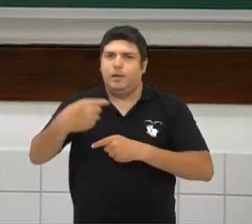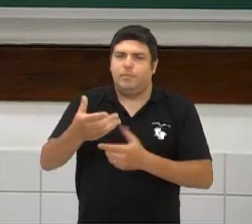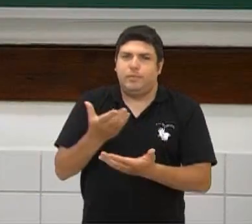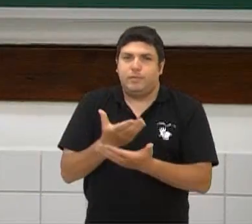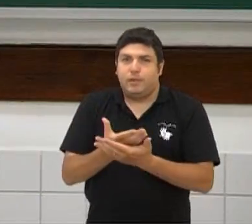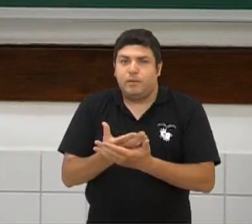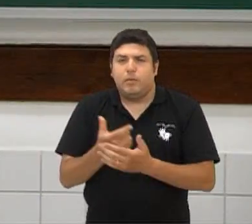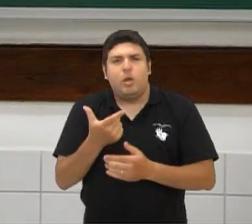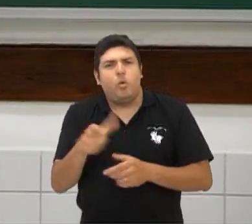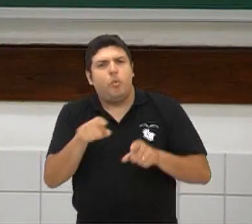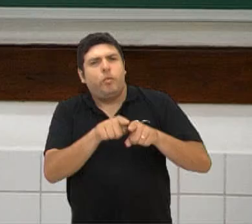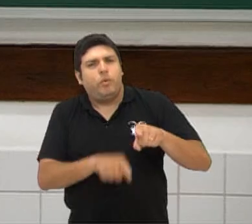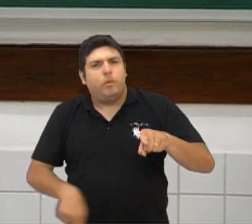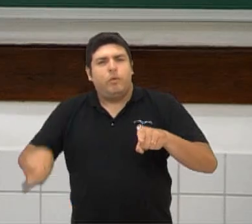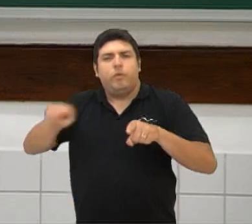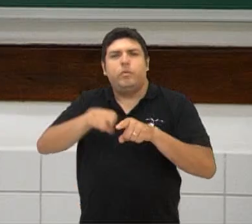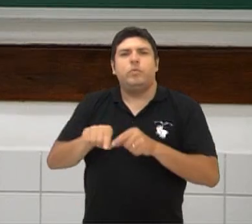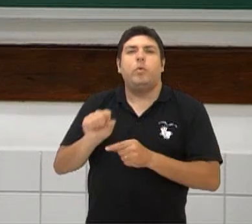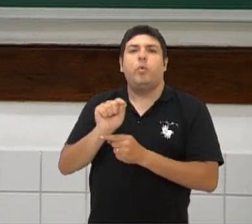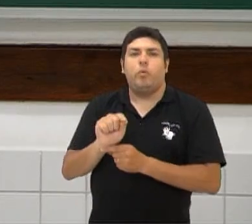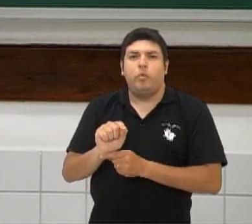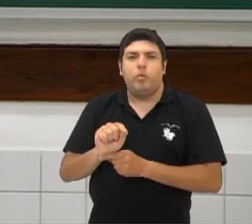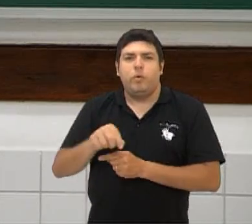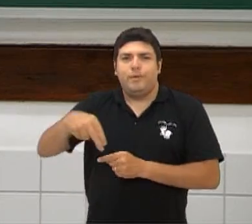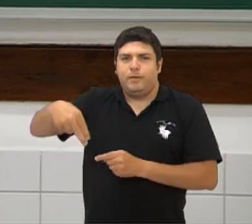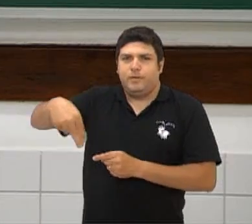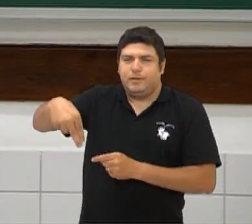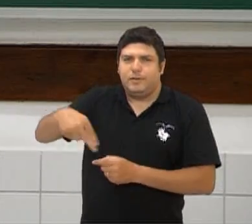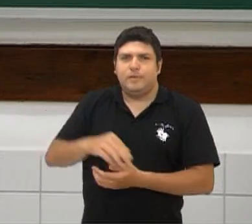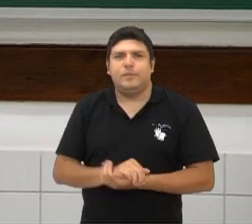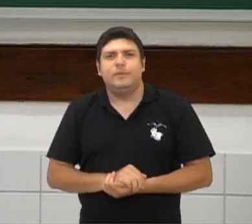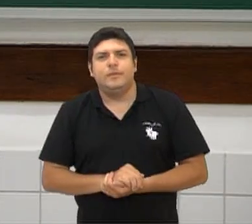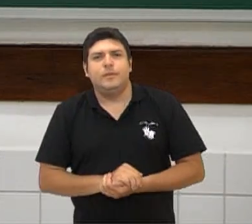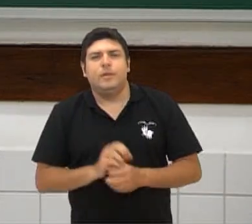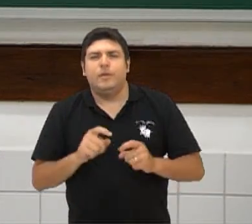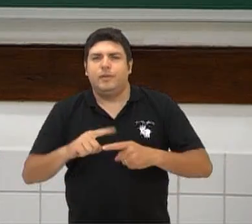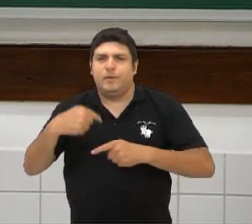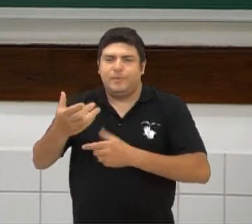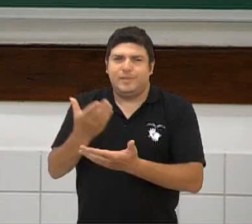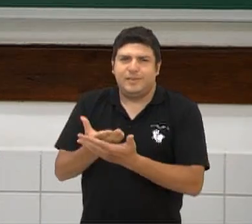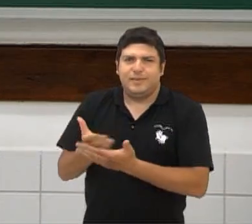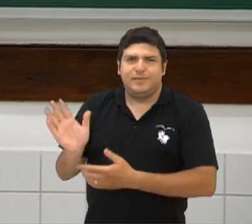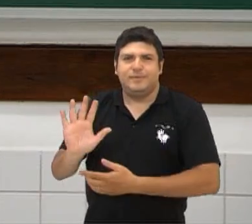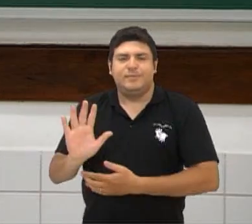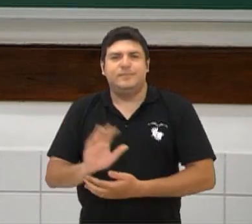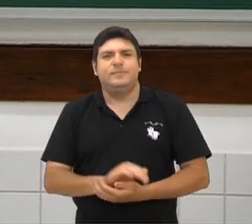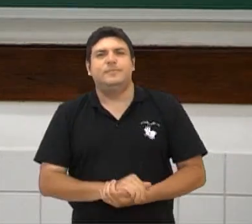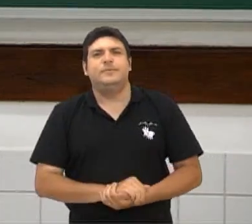com outro ciclo que ficou faltando. A gente ainda vai ver o ciclo do nitrogênio, tá? Então, aguardo vocês na próxima aula.